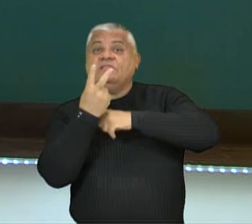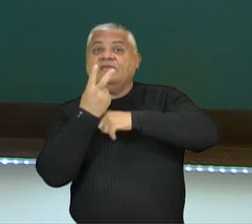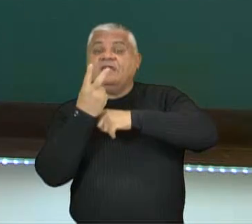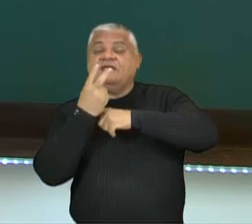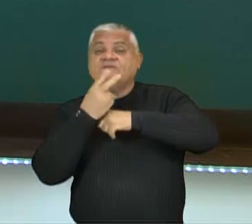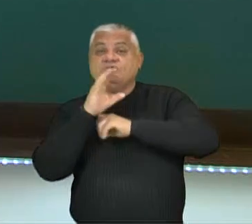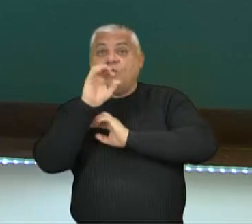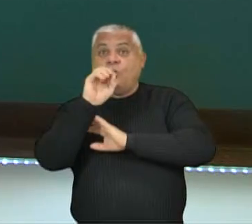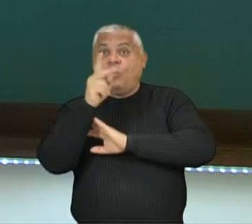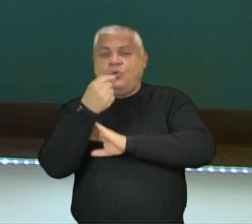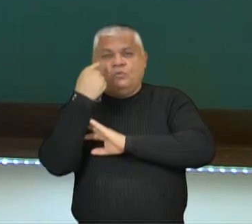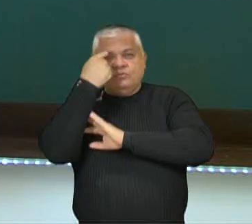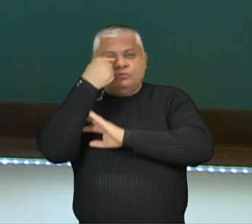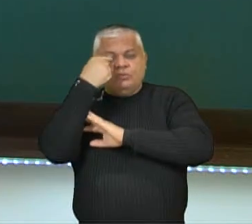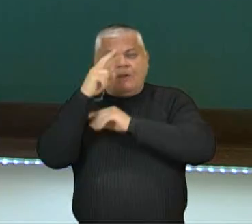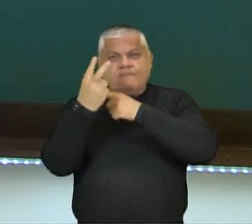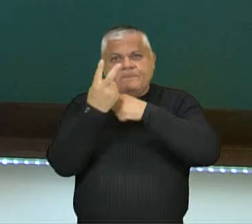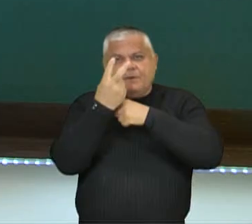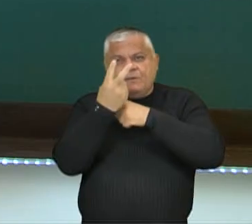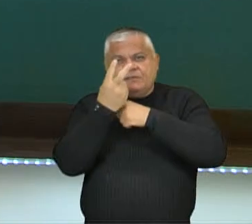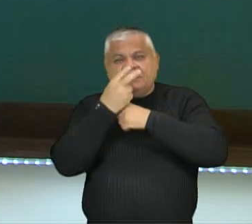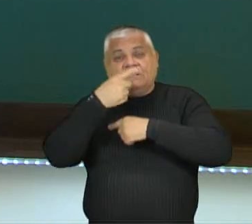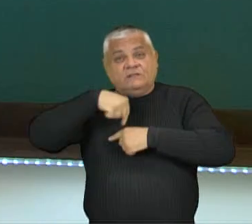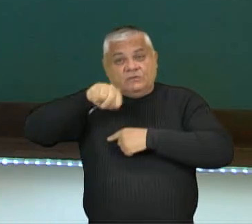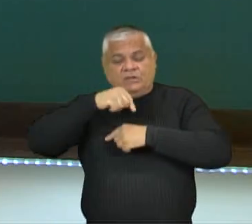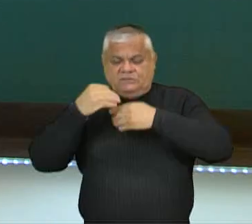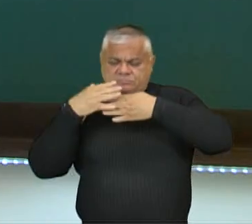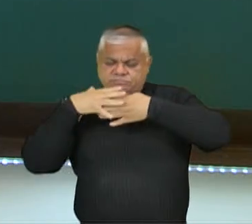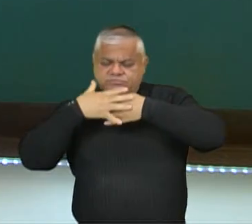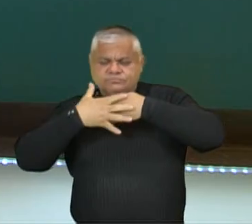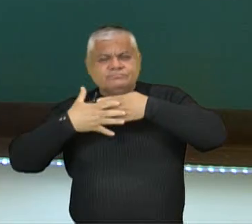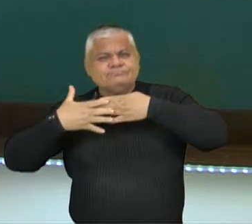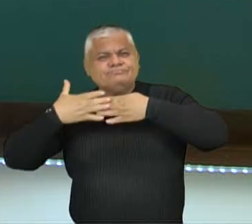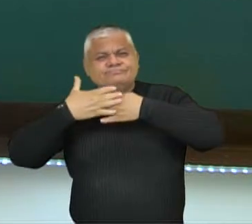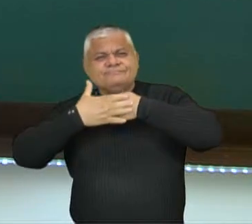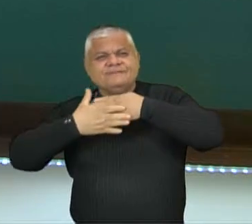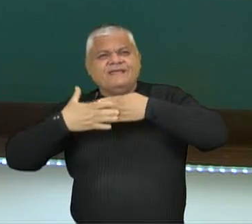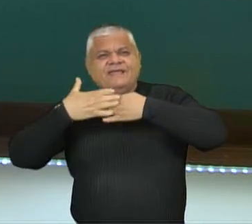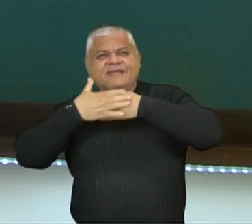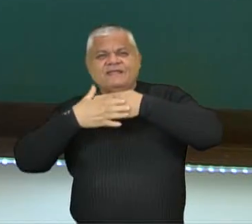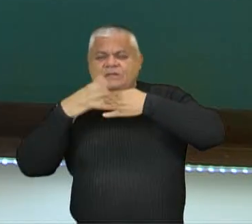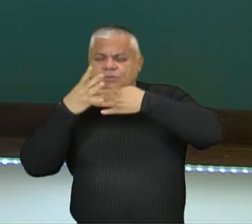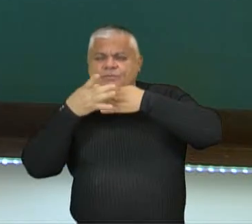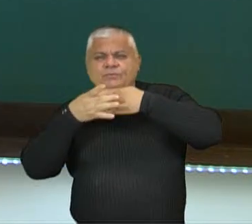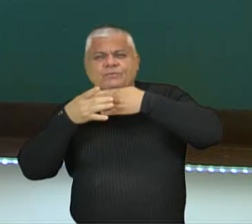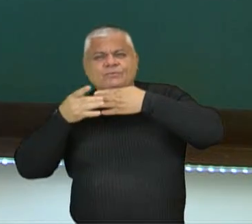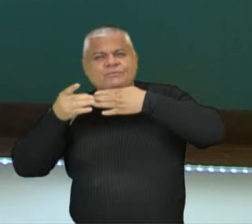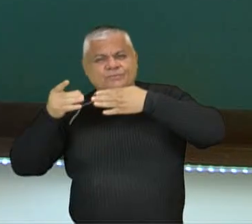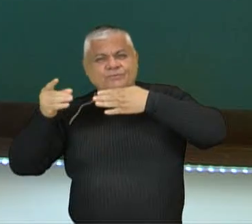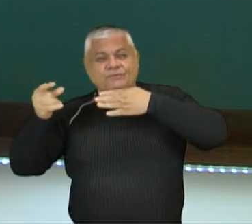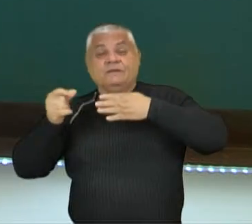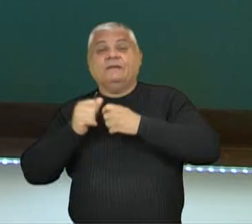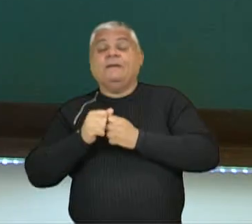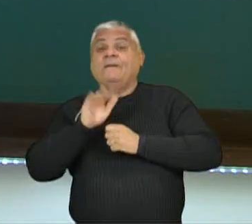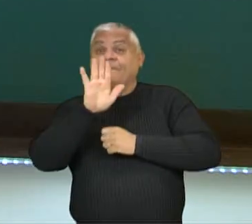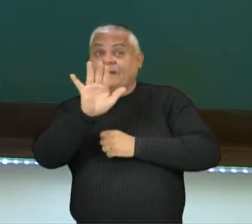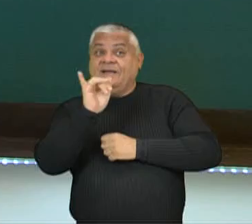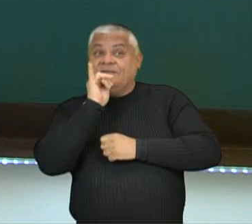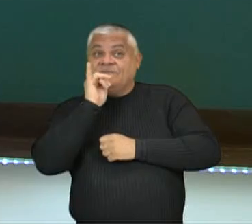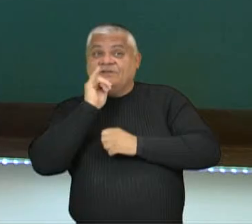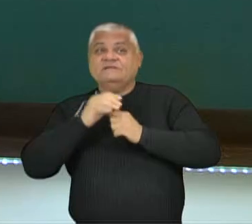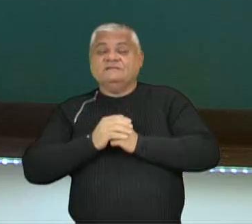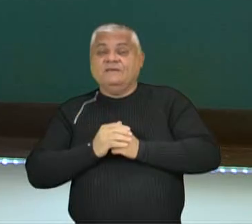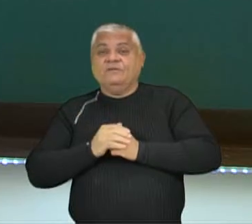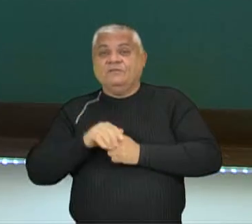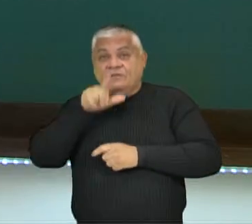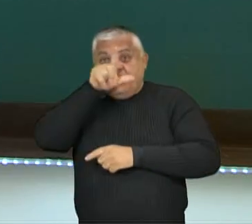ocular. Na nossa espécie, ela tem uma, ela é reduzido, né? Ele é um órgão vestigial. Mas veja que nas